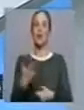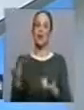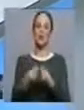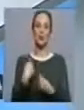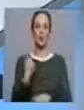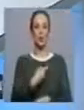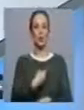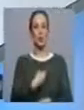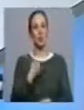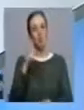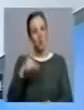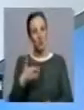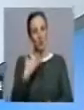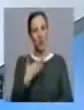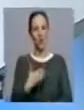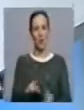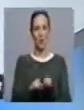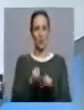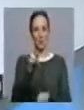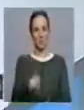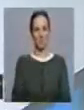bonfils brigada igualmente